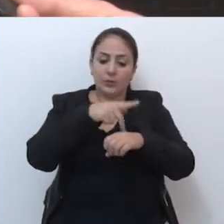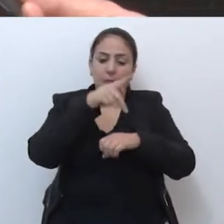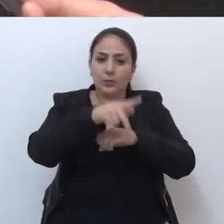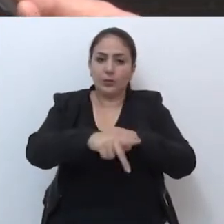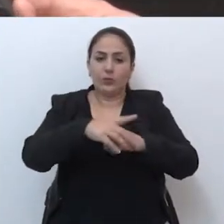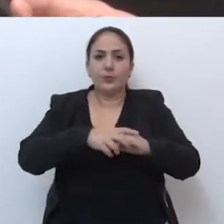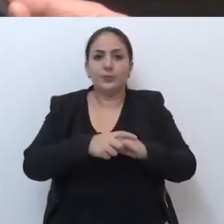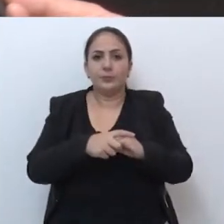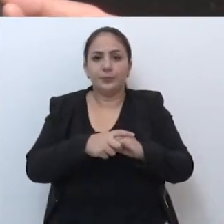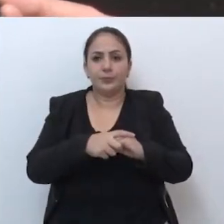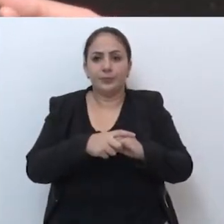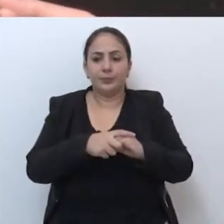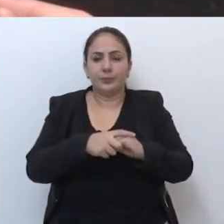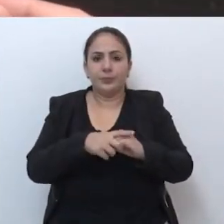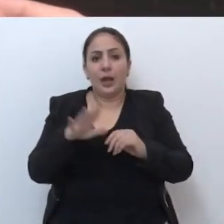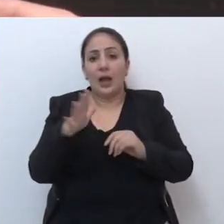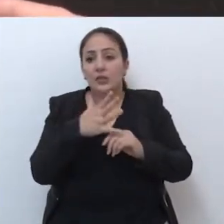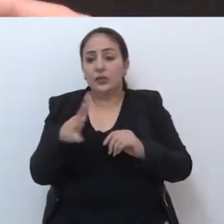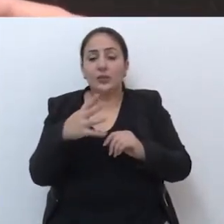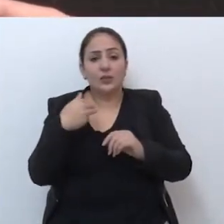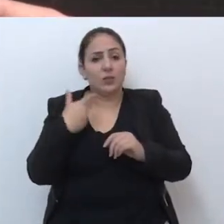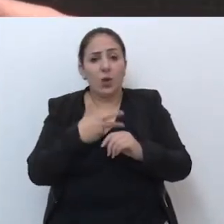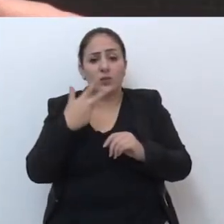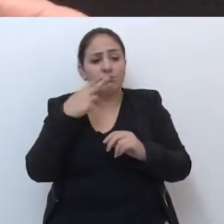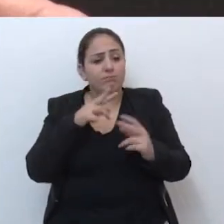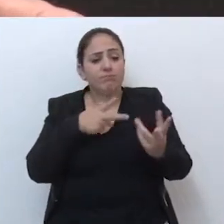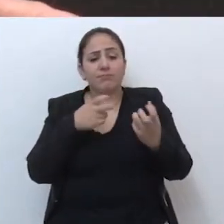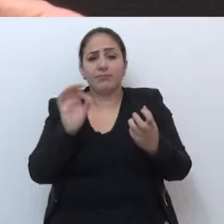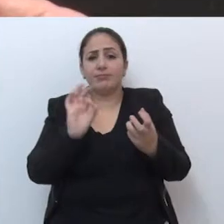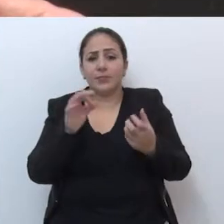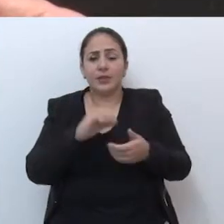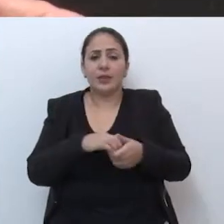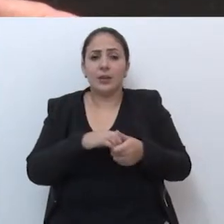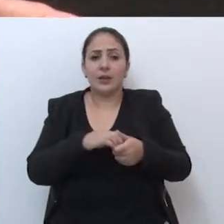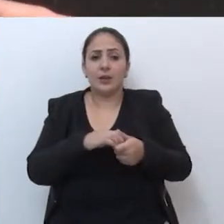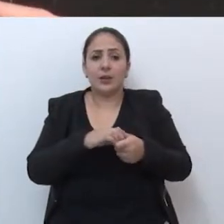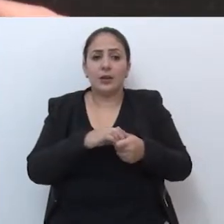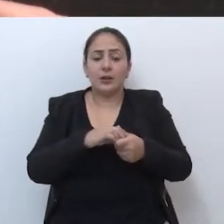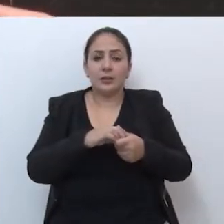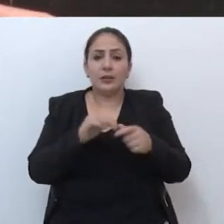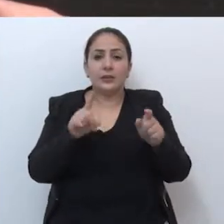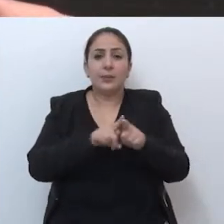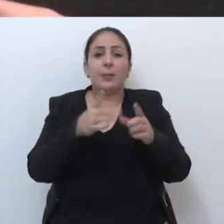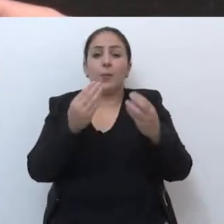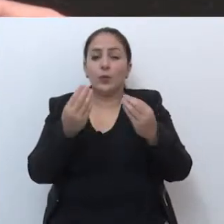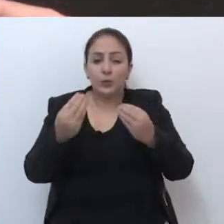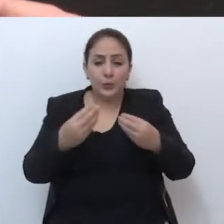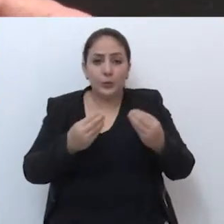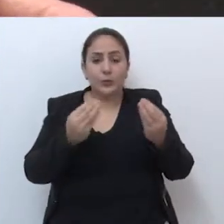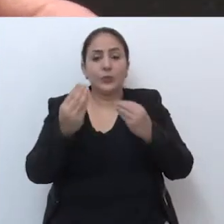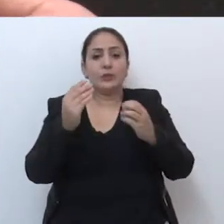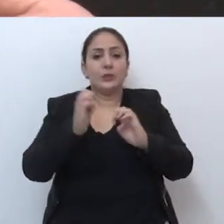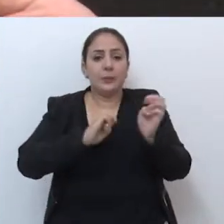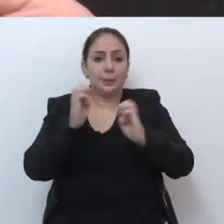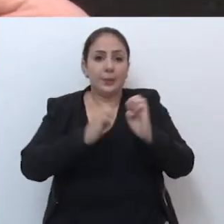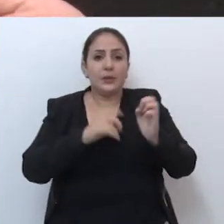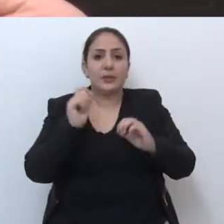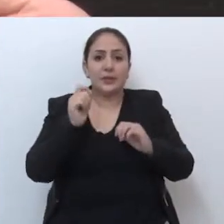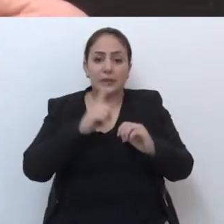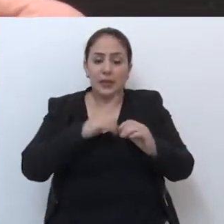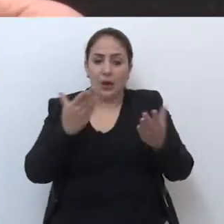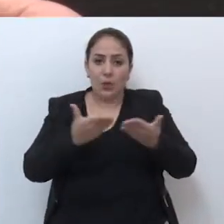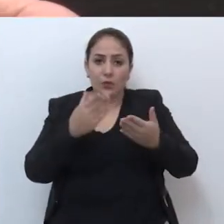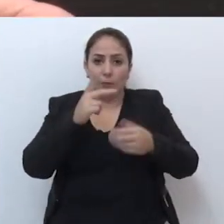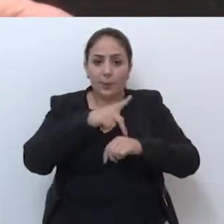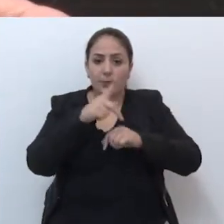Fundo, que às vezes a gente não nota isso. E até foi muitas das empresas que tem